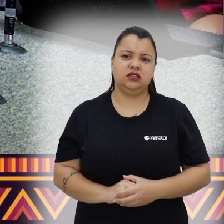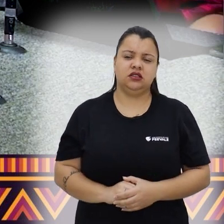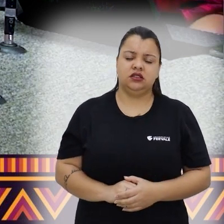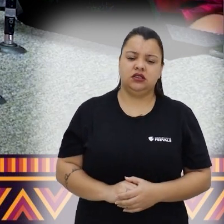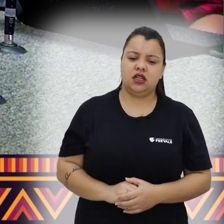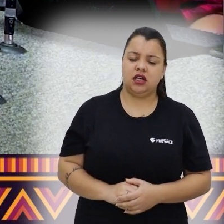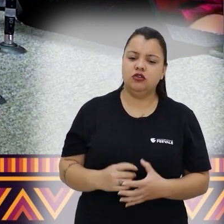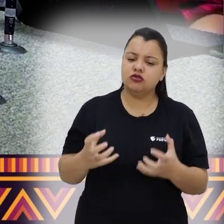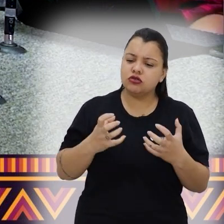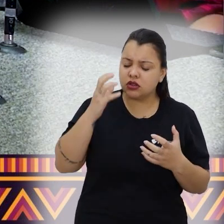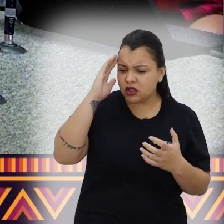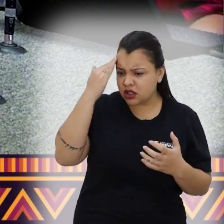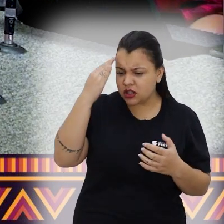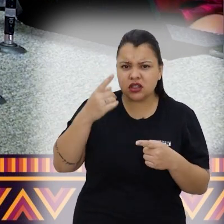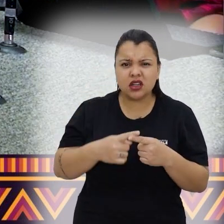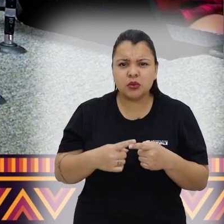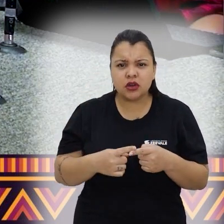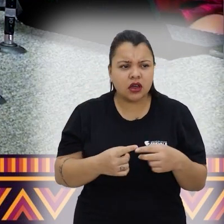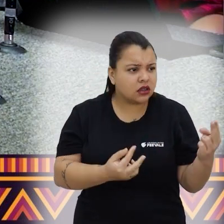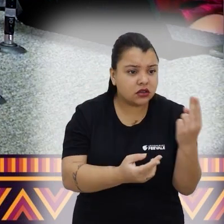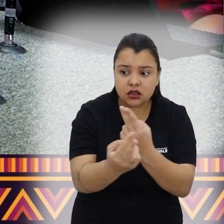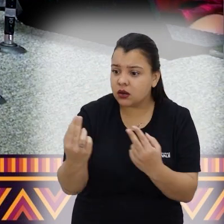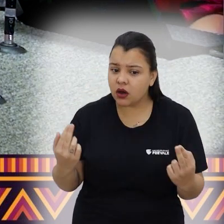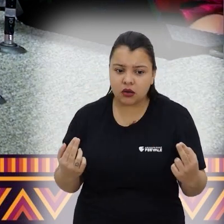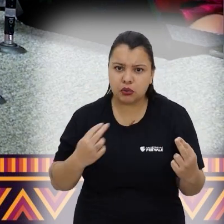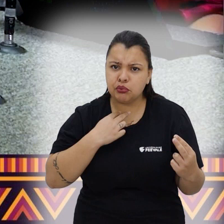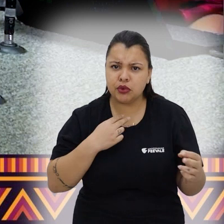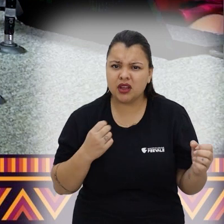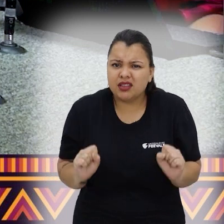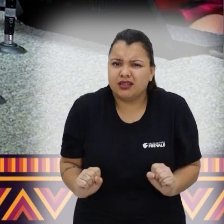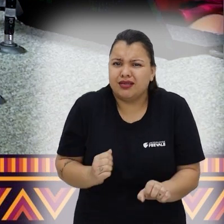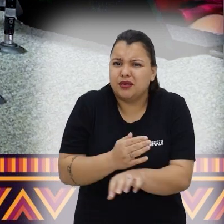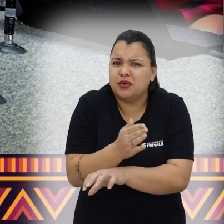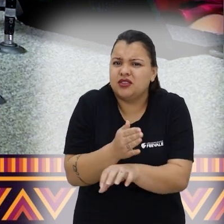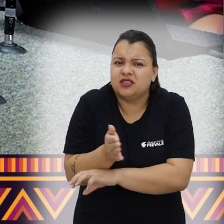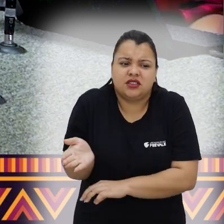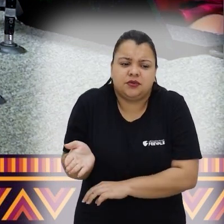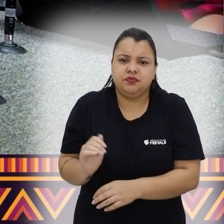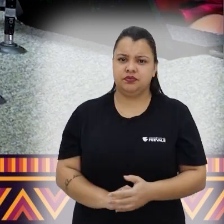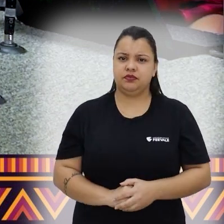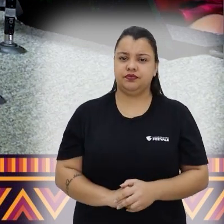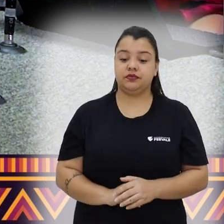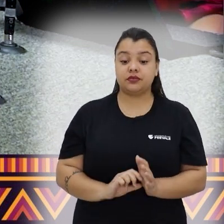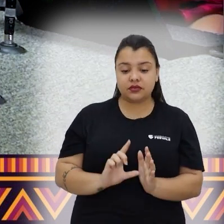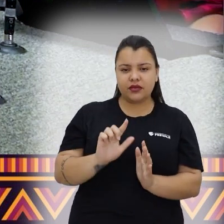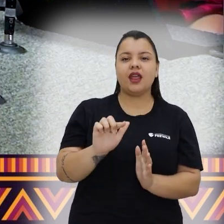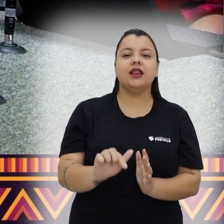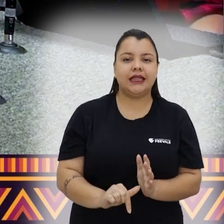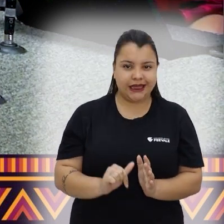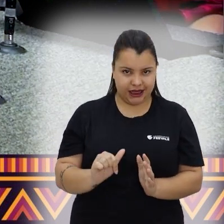eu só queria entender por que, se eu sou igual aos outros, eu não entro nesse espaço. Né? Passa a fazer